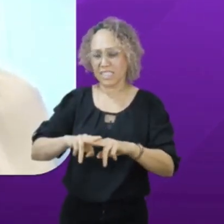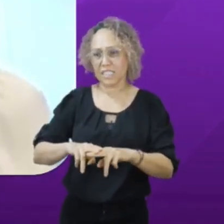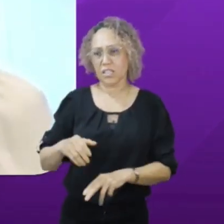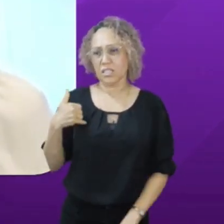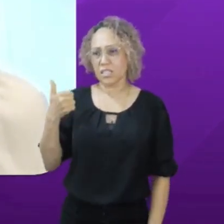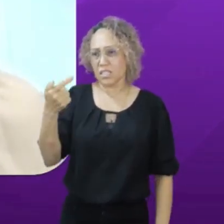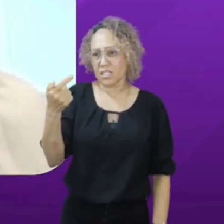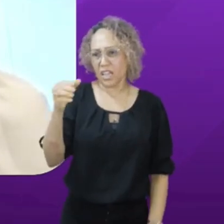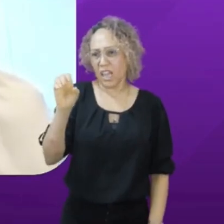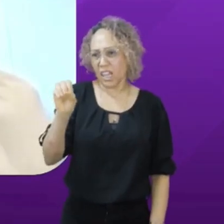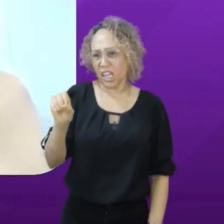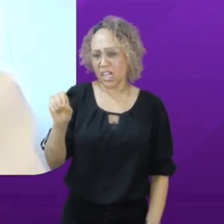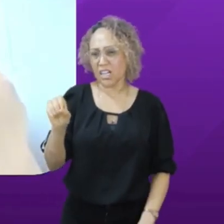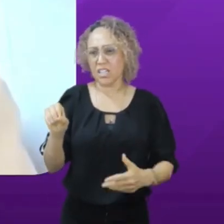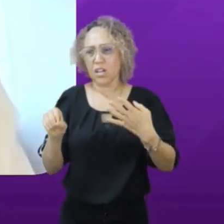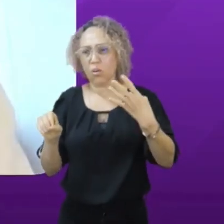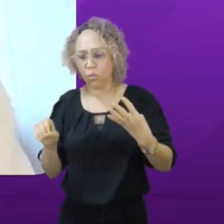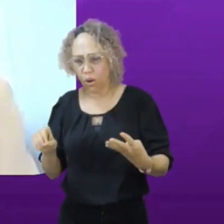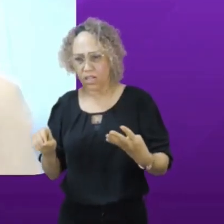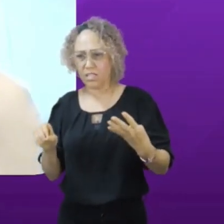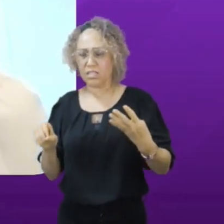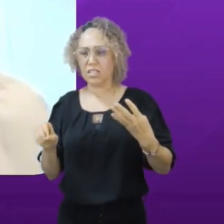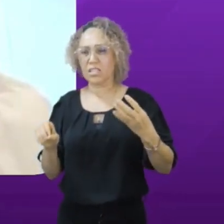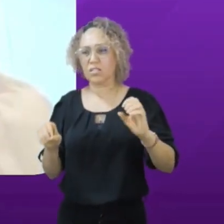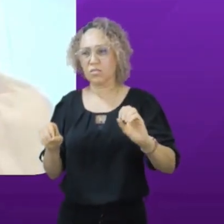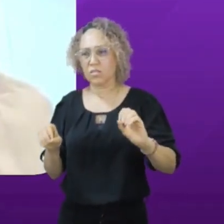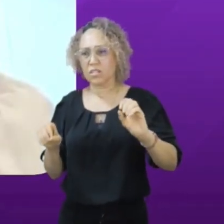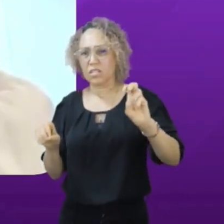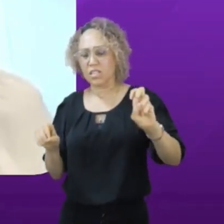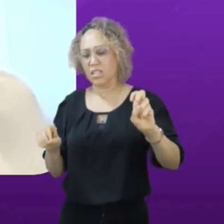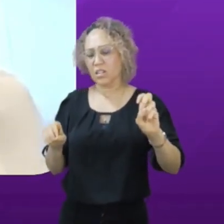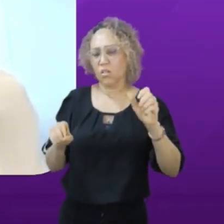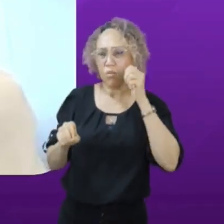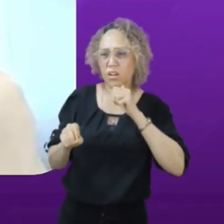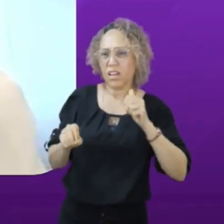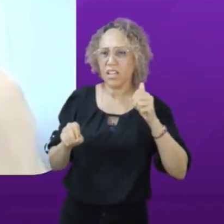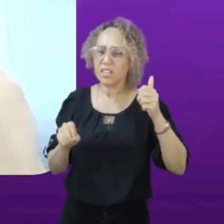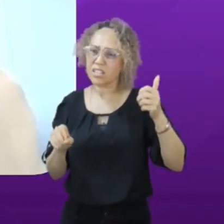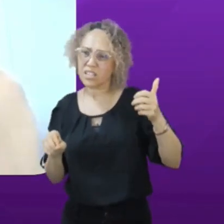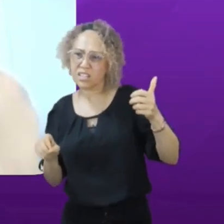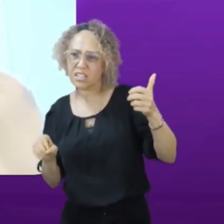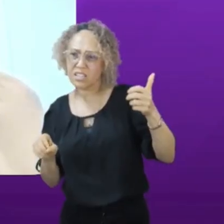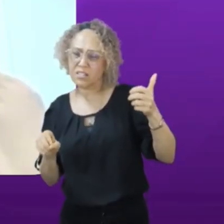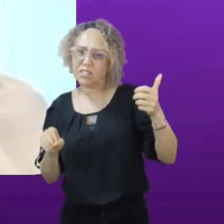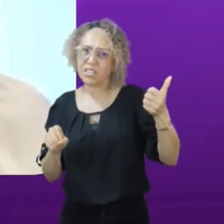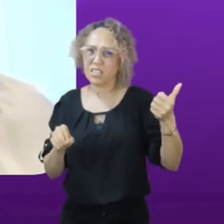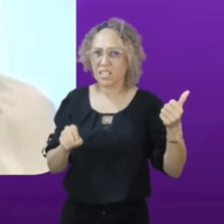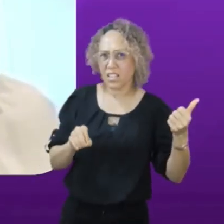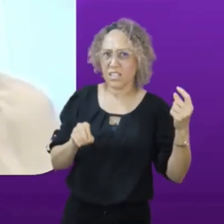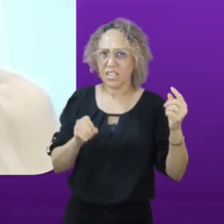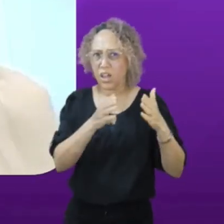e 455 mulheres na faixa etária de 61 a 70 anos, que é importante também a gente falar sobre a questão